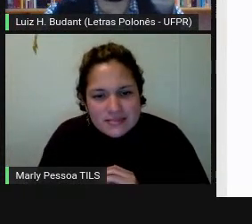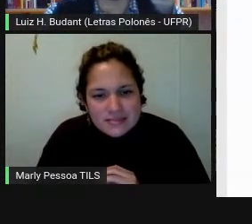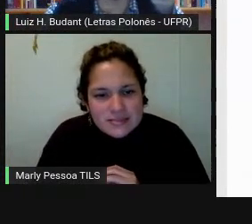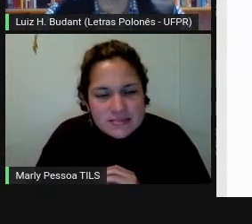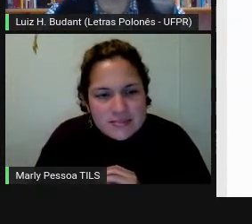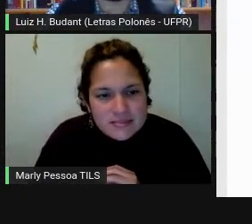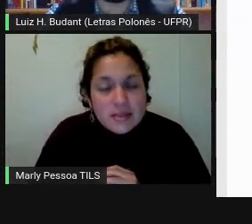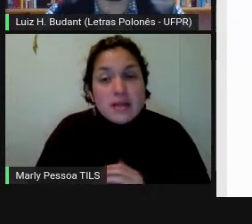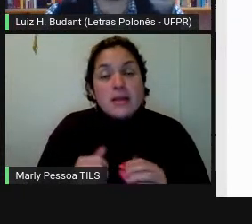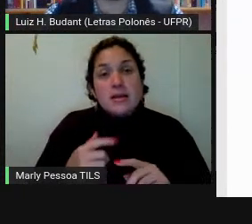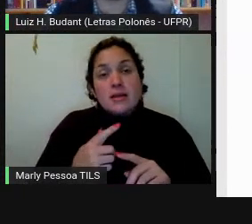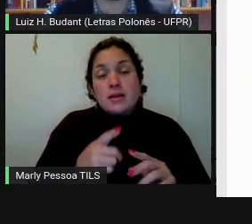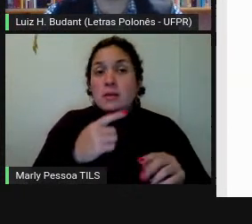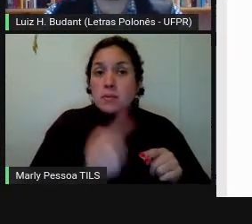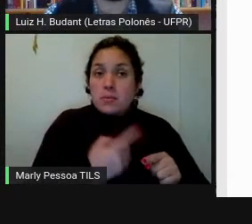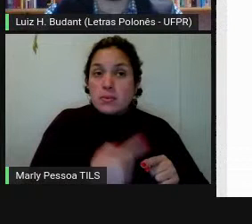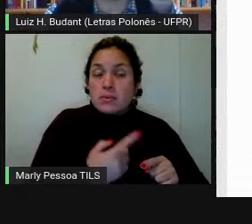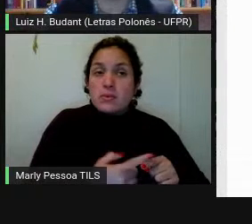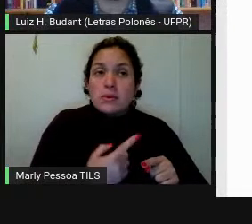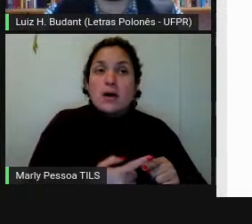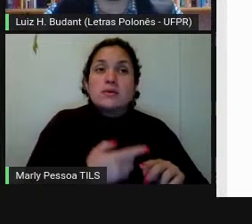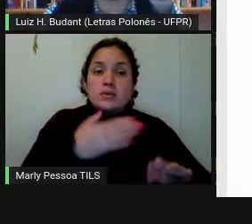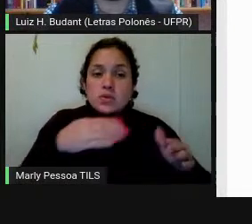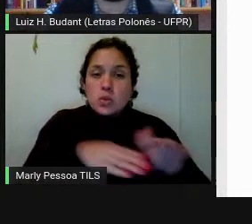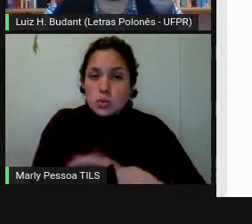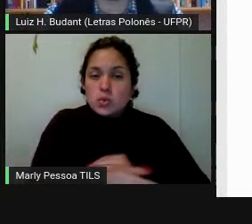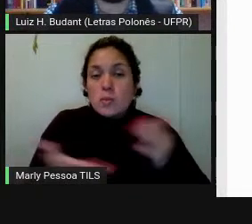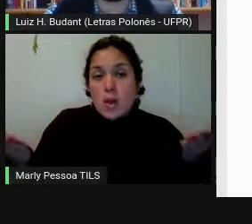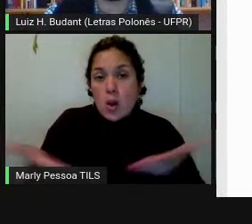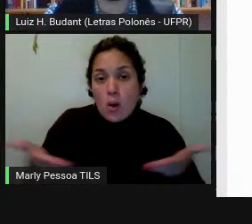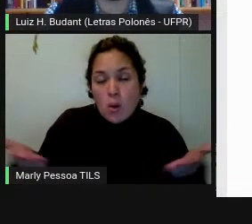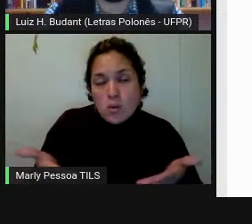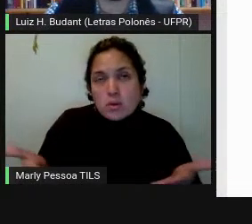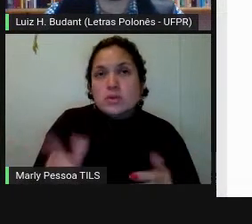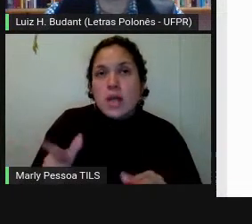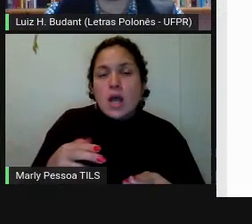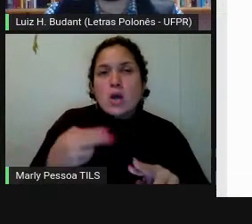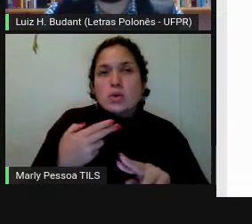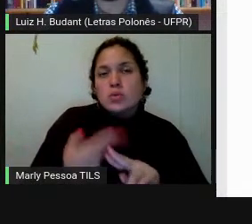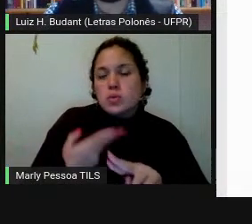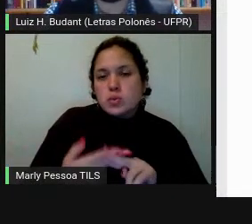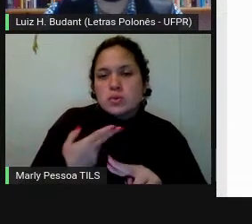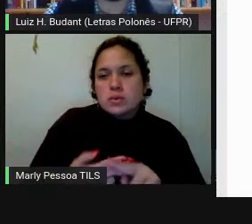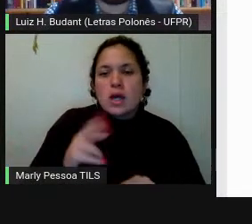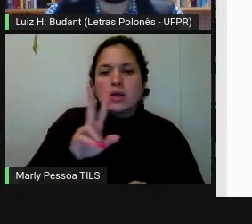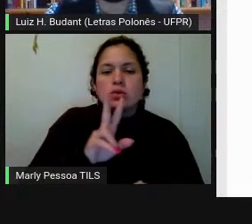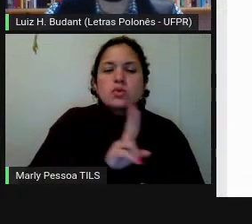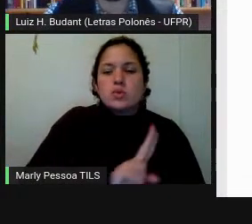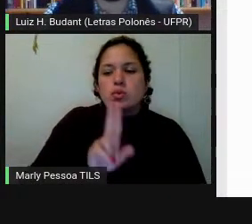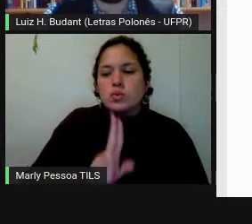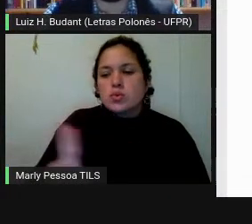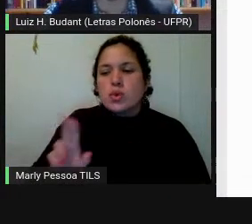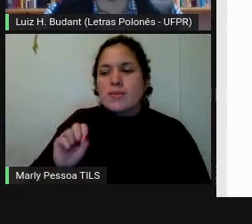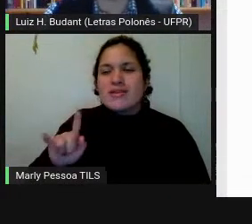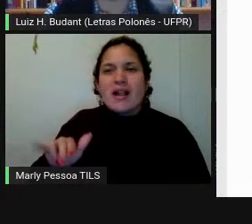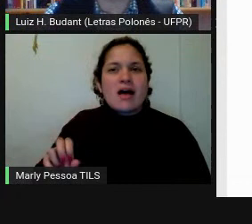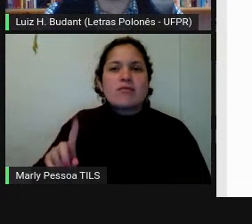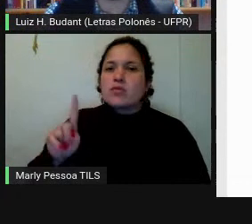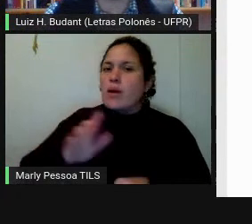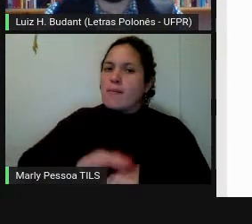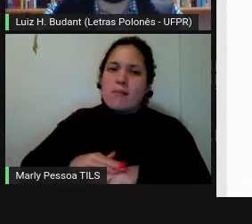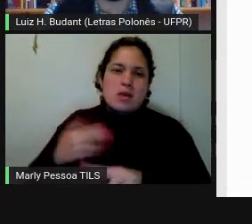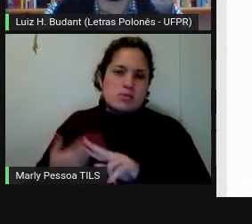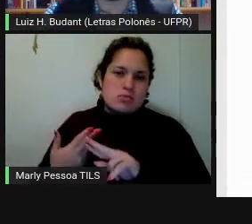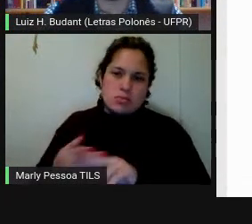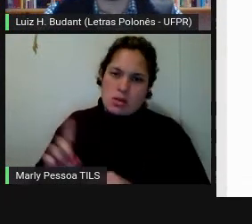por conta disso, hoje em dia os nomes eslavos de duas partes, eles não são os mais populares. Embora existam